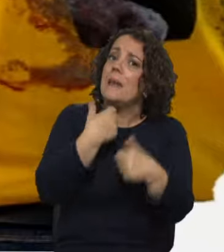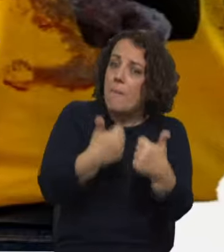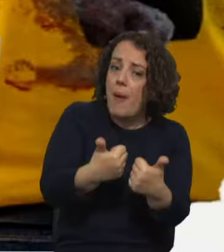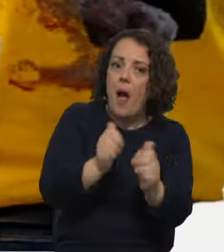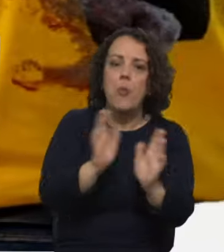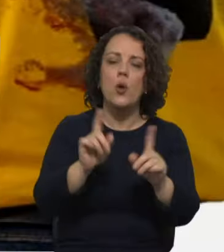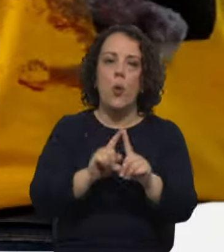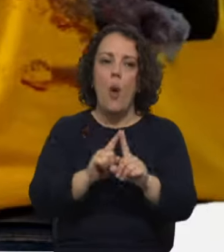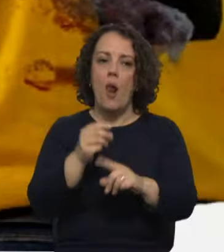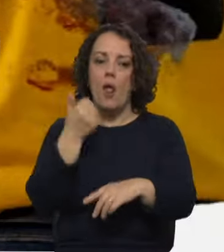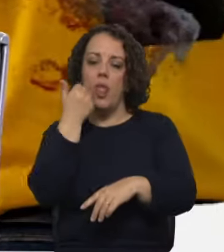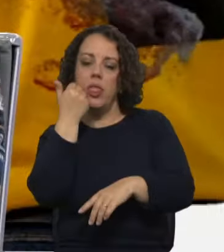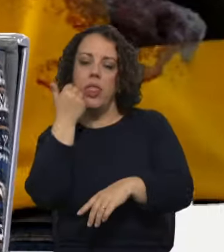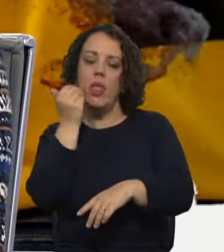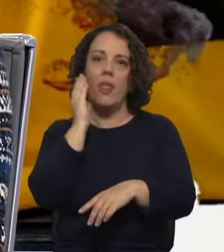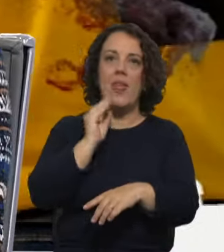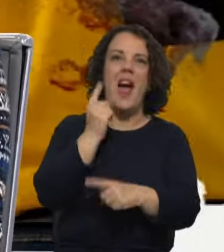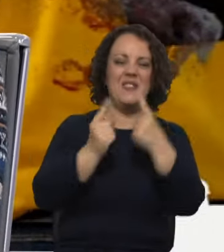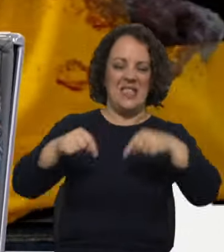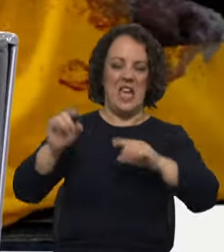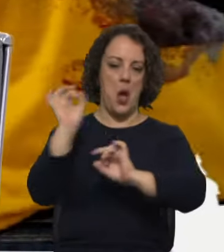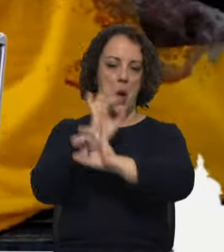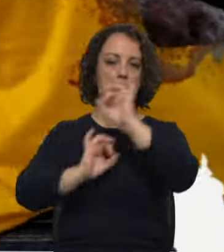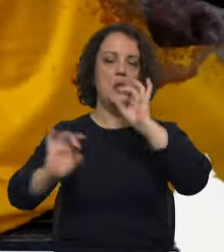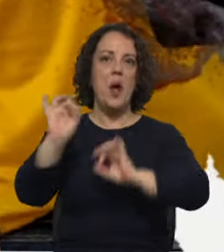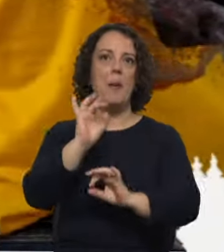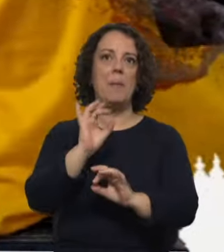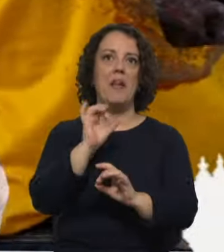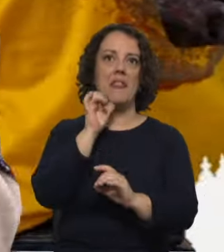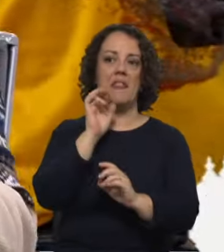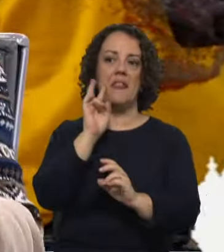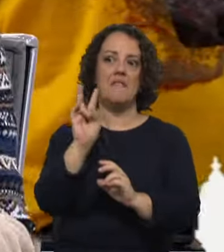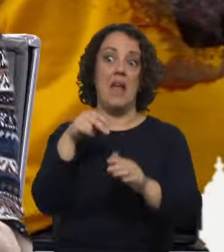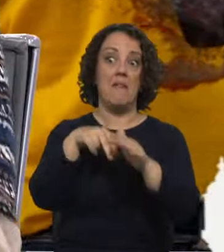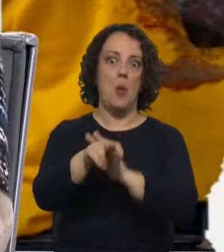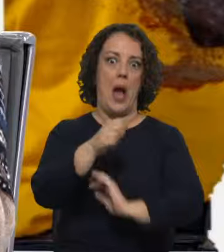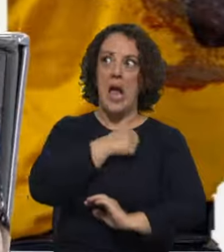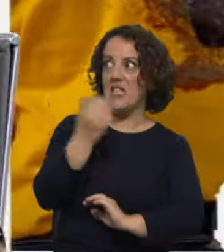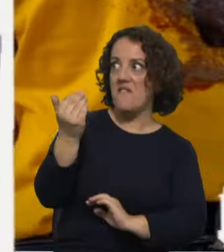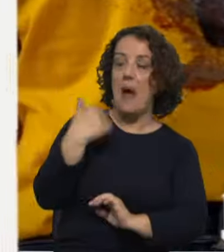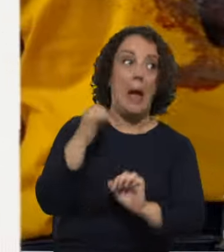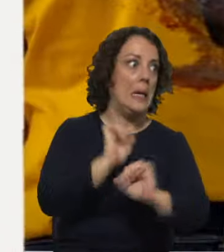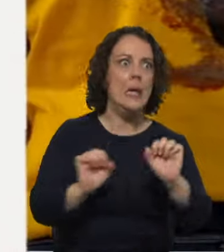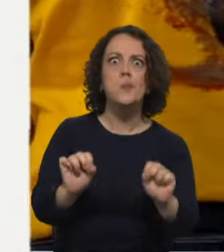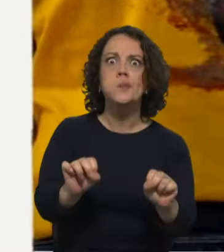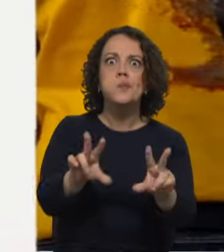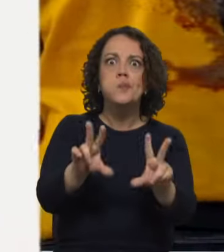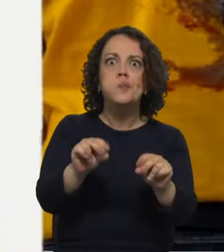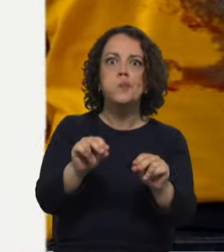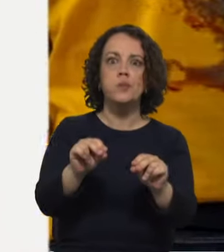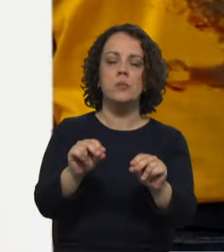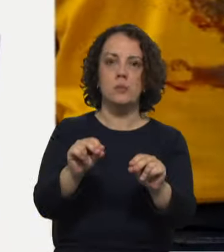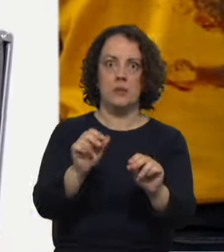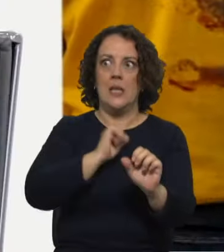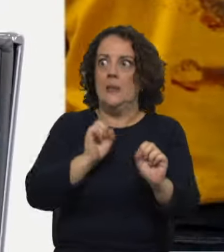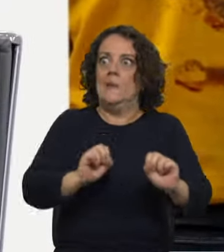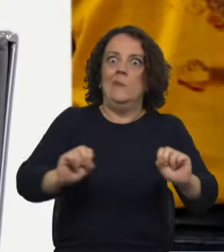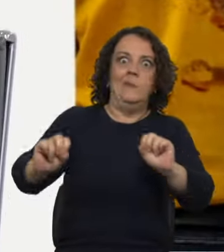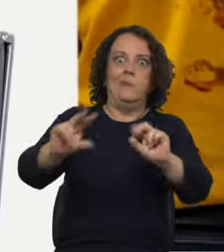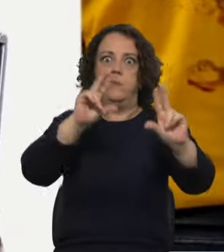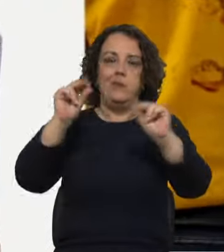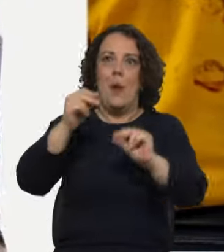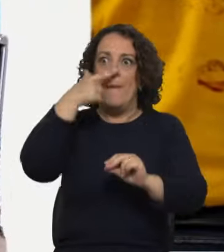prido nós muitas vezes aqui na Europa temos aquela coisa de não se vem alguém a tua casa limpas a casa como nunca limpe na tua vida até então porque vais receber